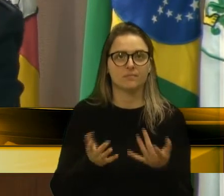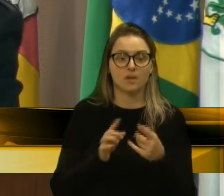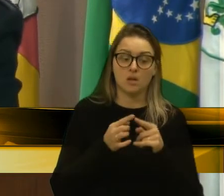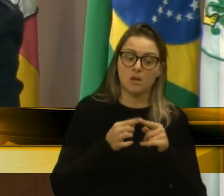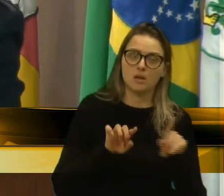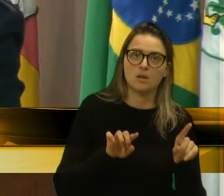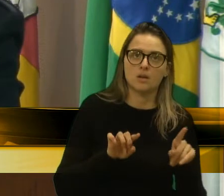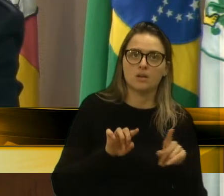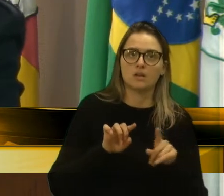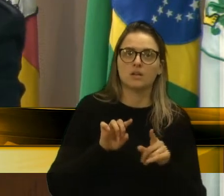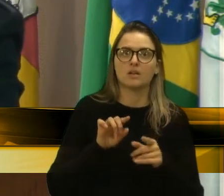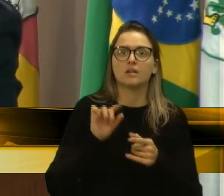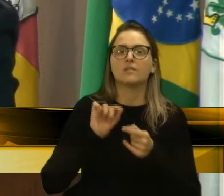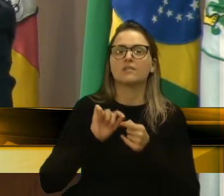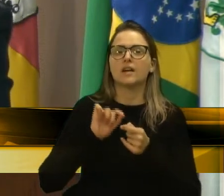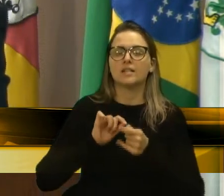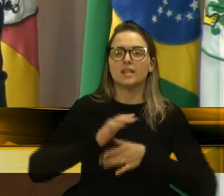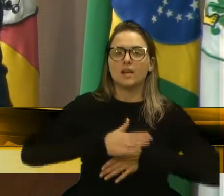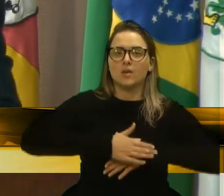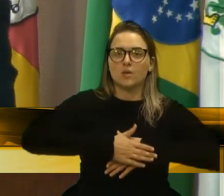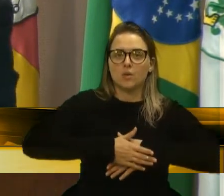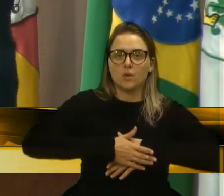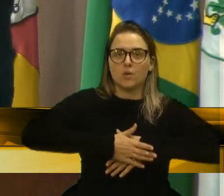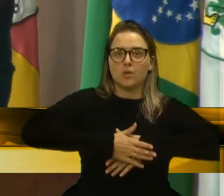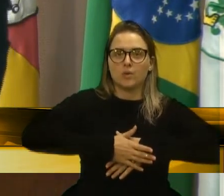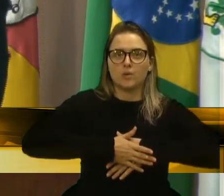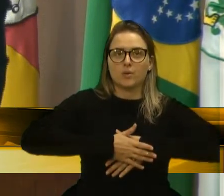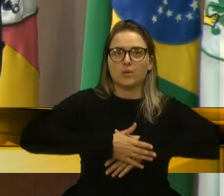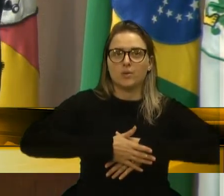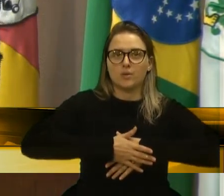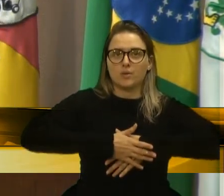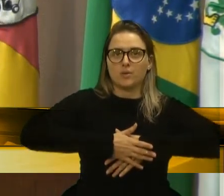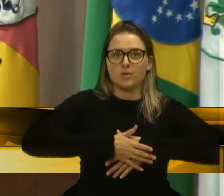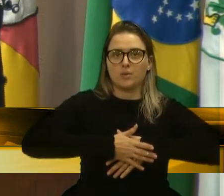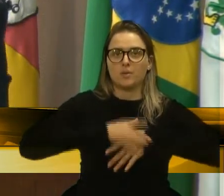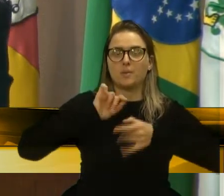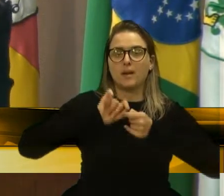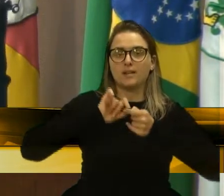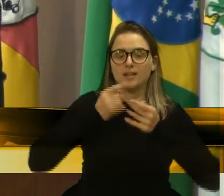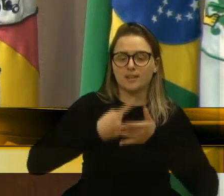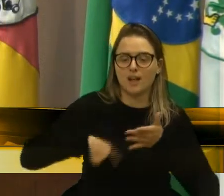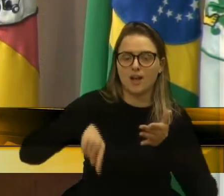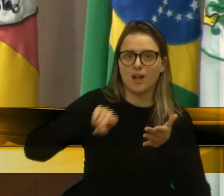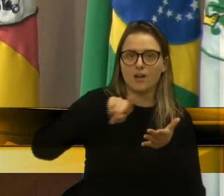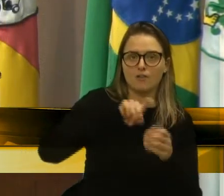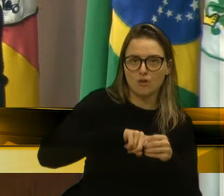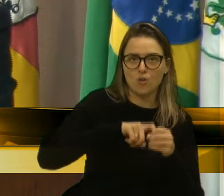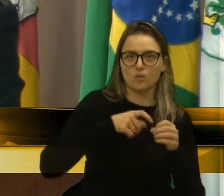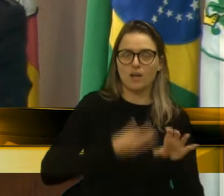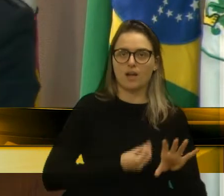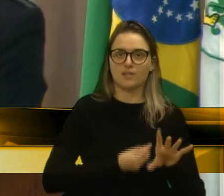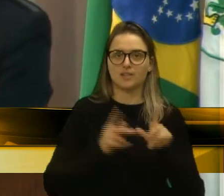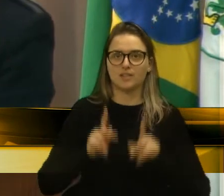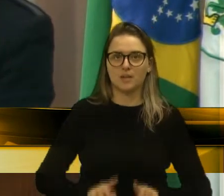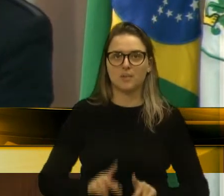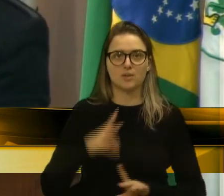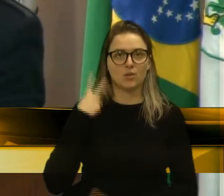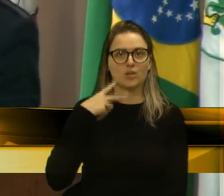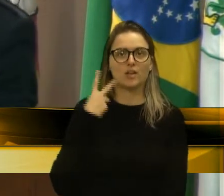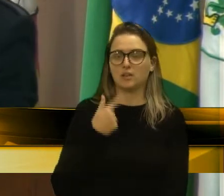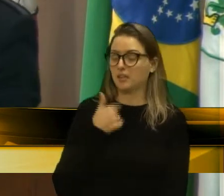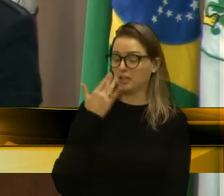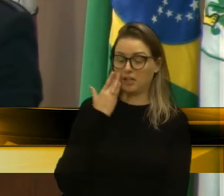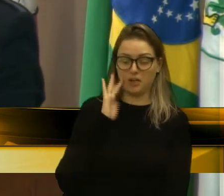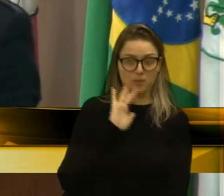Como é que é? Fazer a massagem aquela, né? Para tentar ressuscitar ali o vereador. Não sei